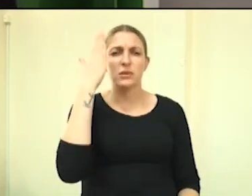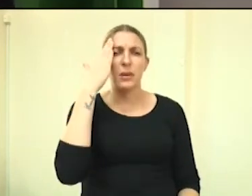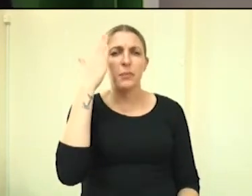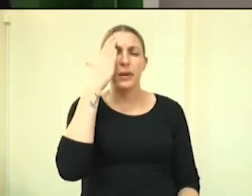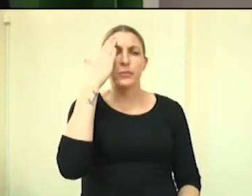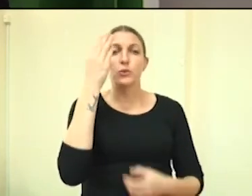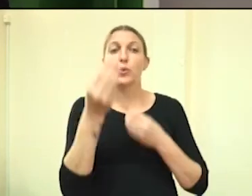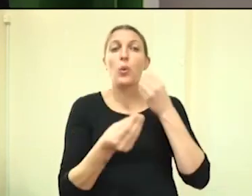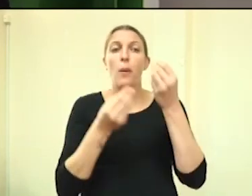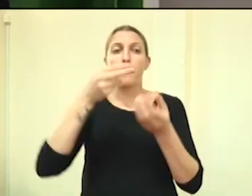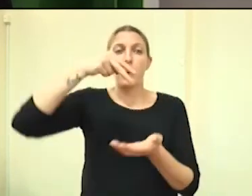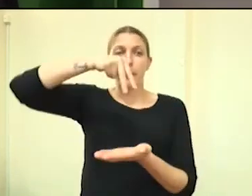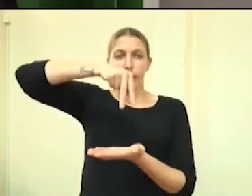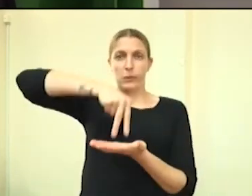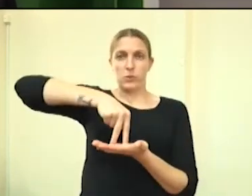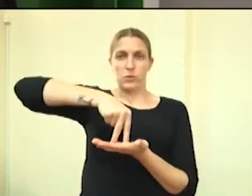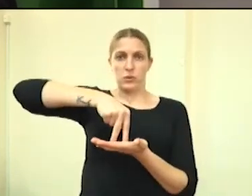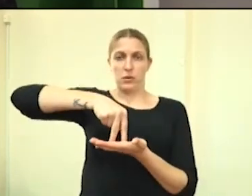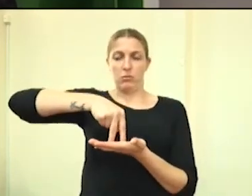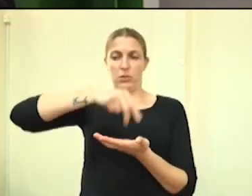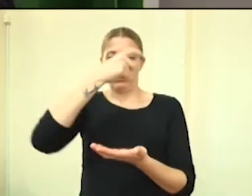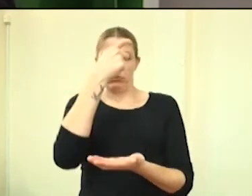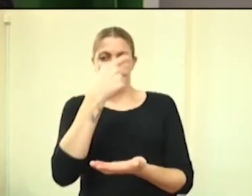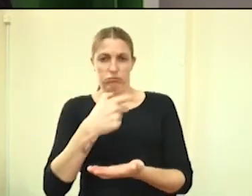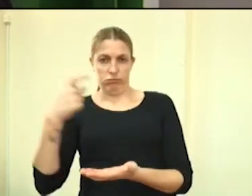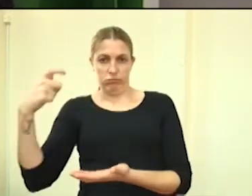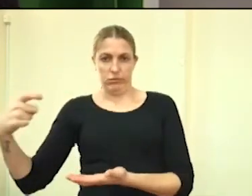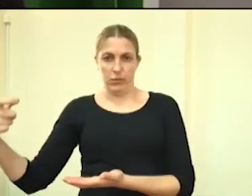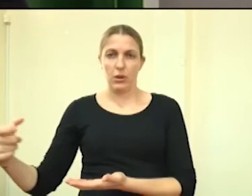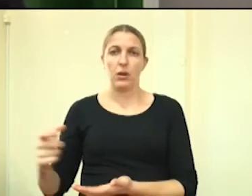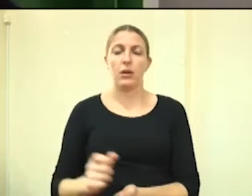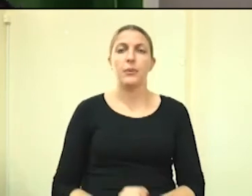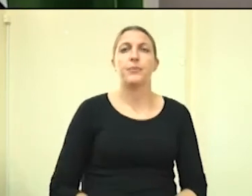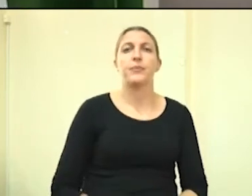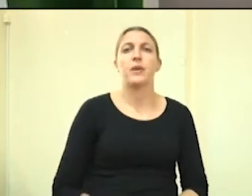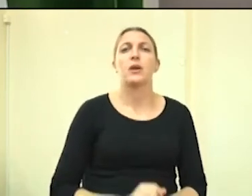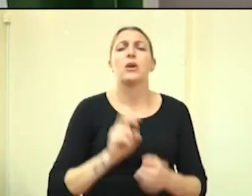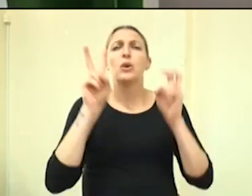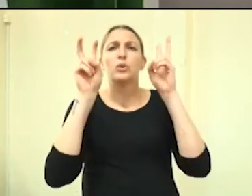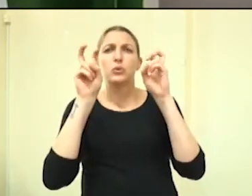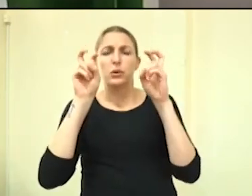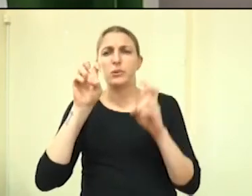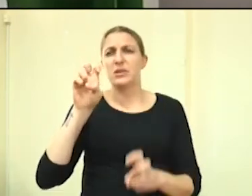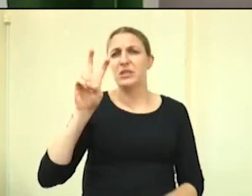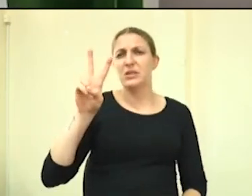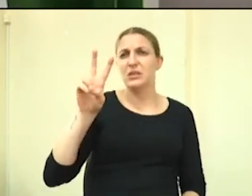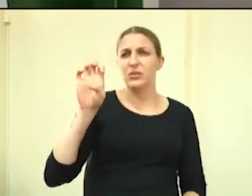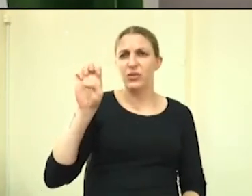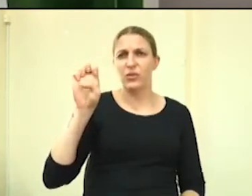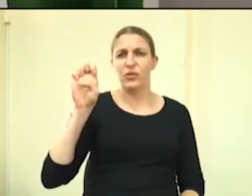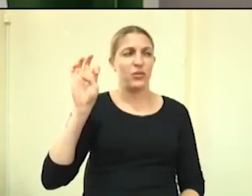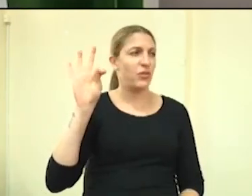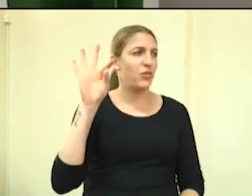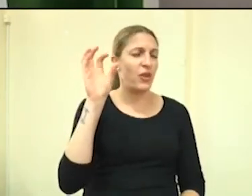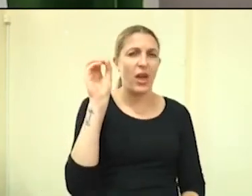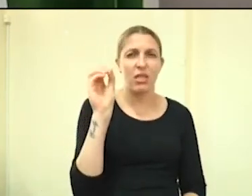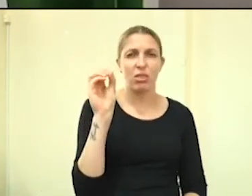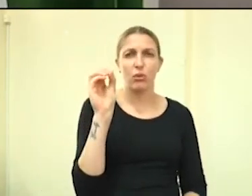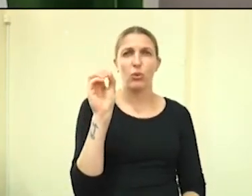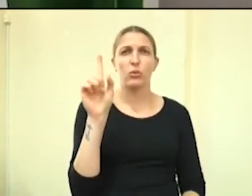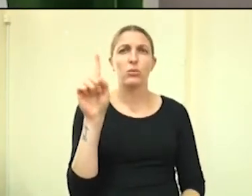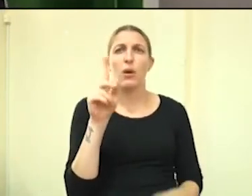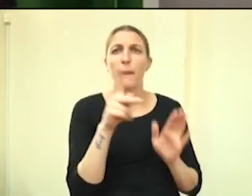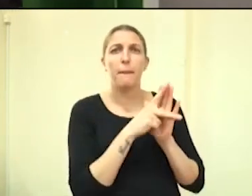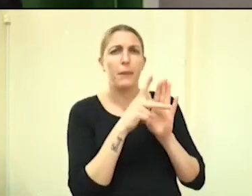Dizer com relação a esse veto, que é ou não é de competência da Câmara de Vereadores, nós temos que ficar aqui, então, ficar